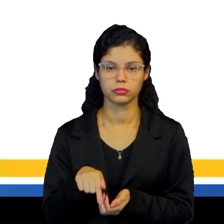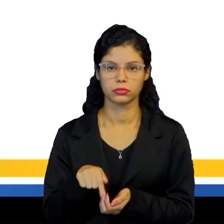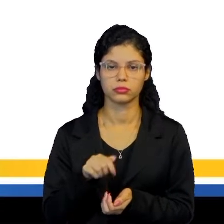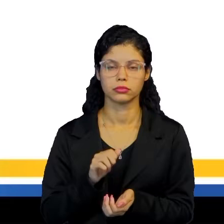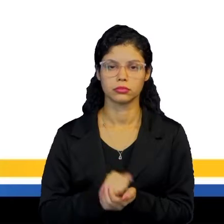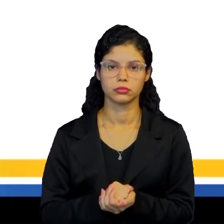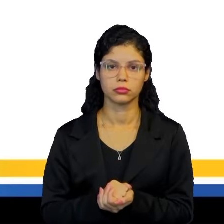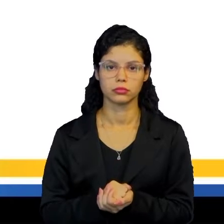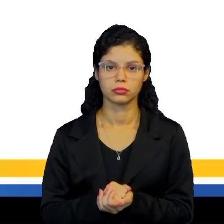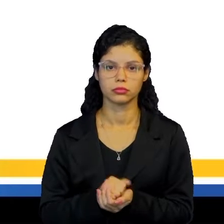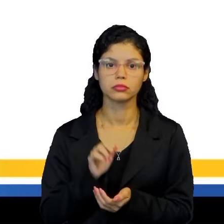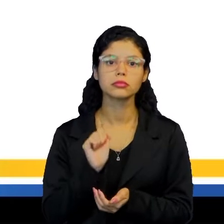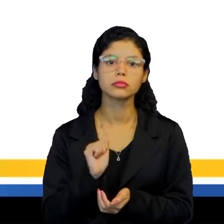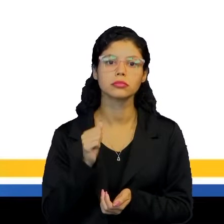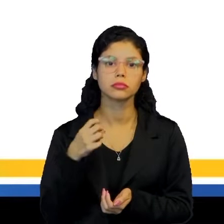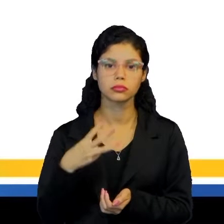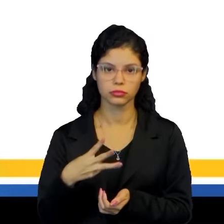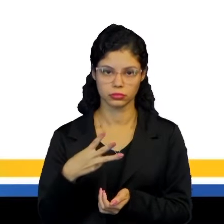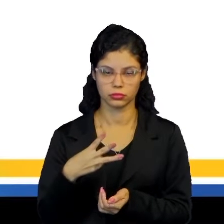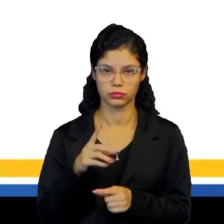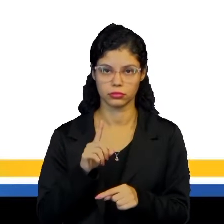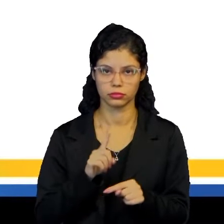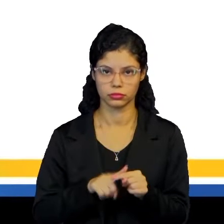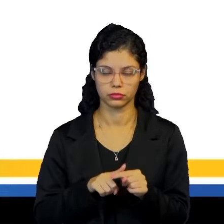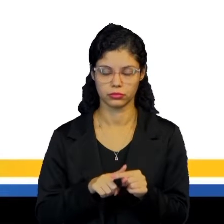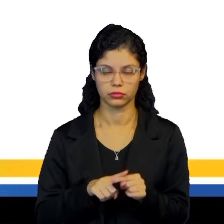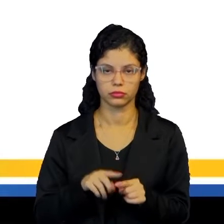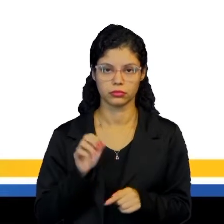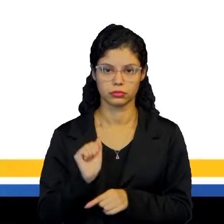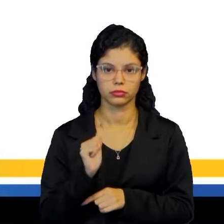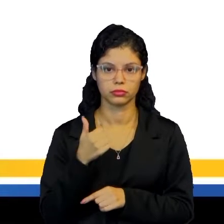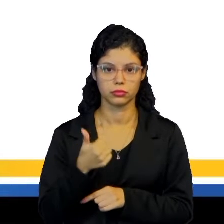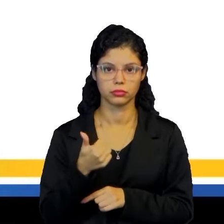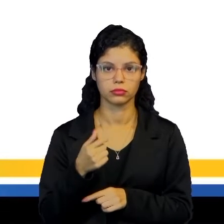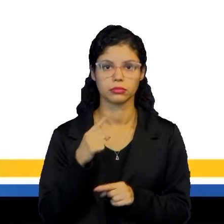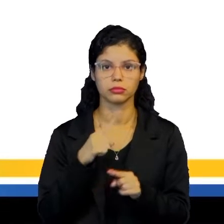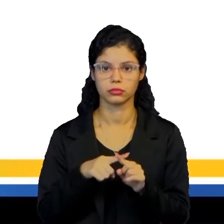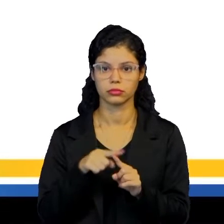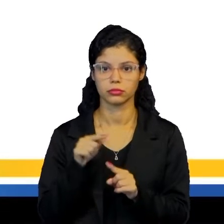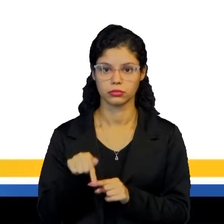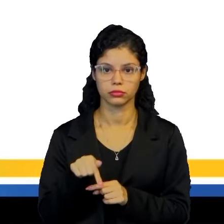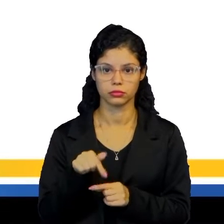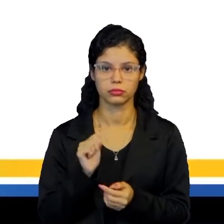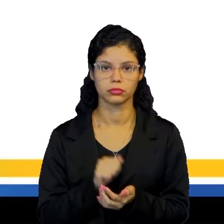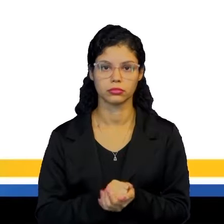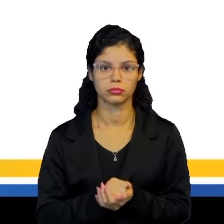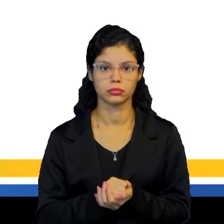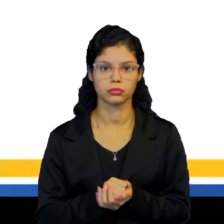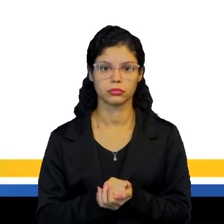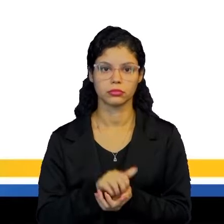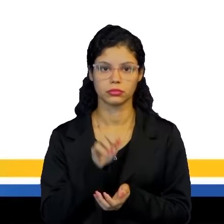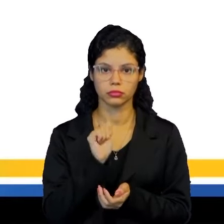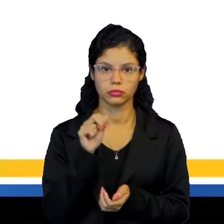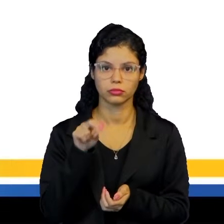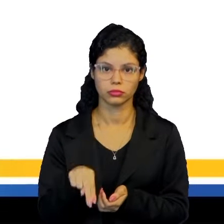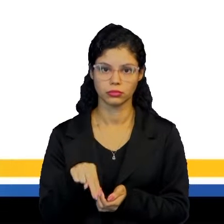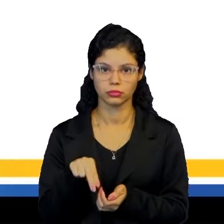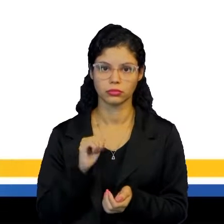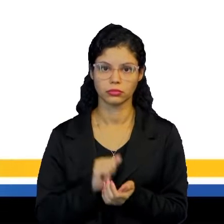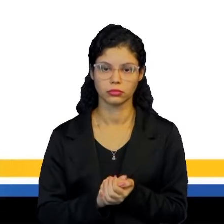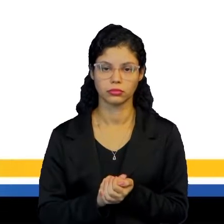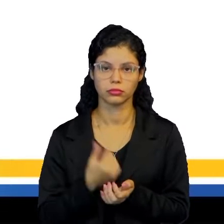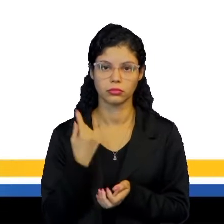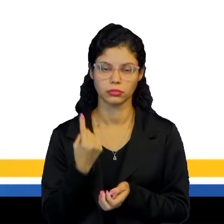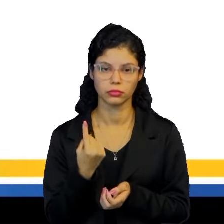que o A3 é igual a 1 vezes Q2, o AN é igual